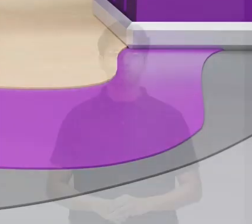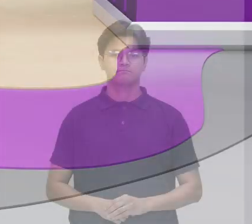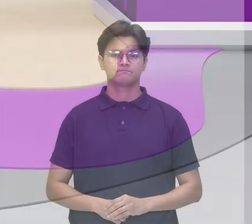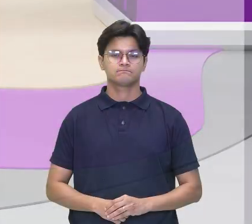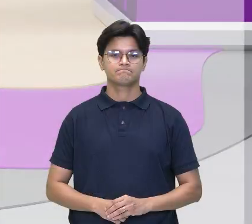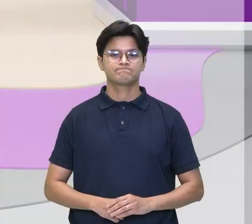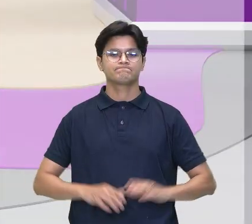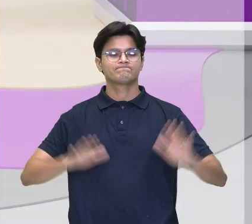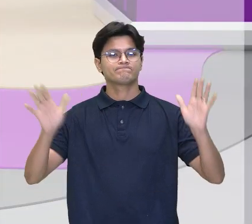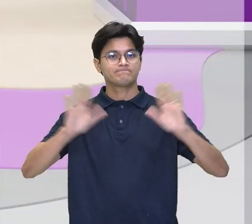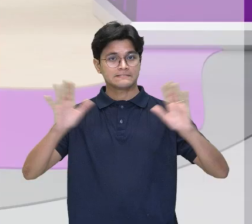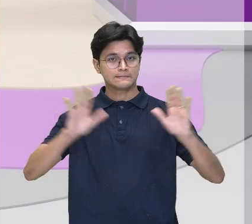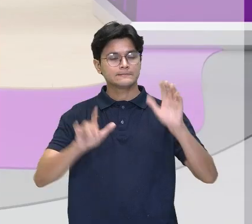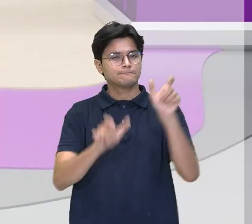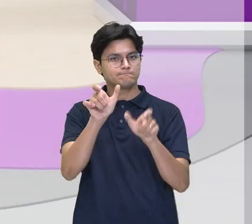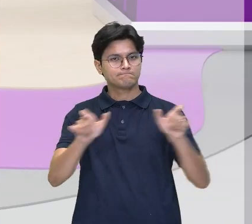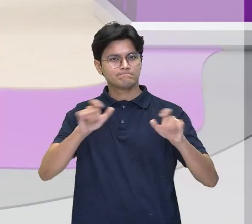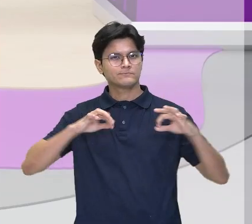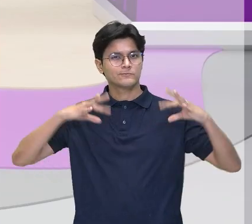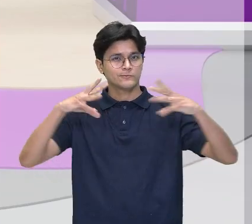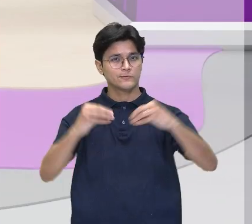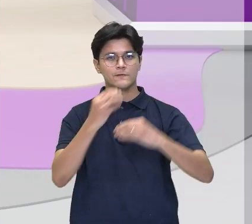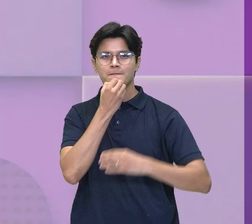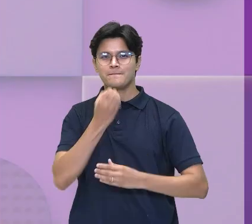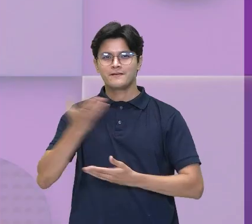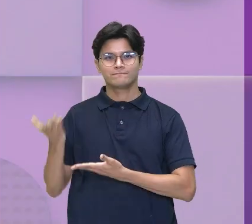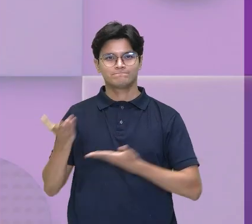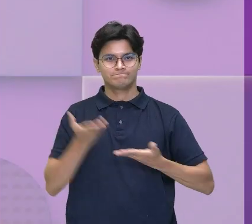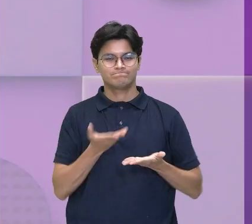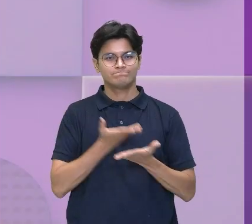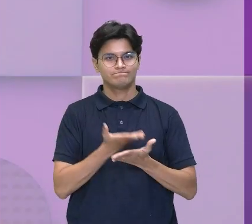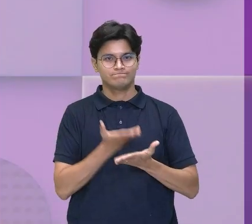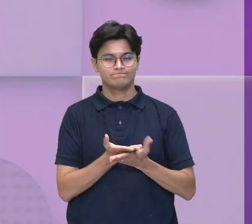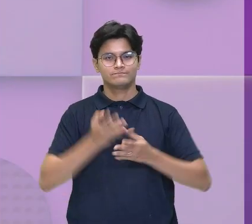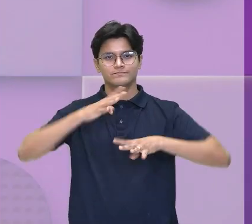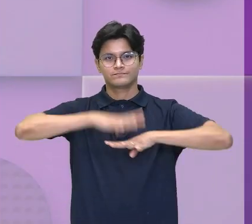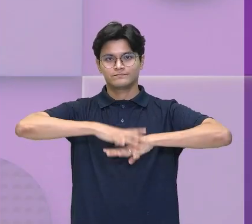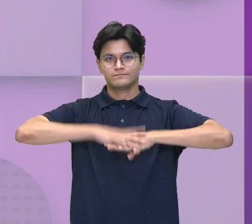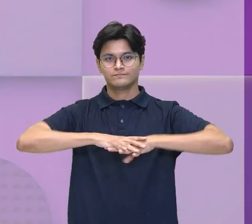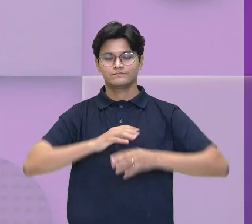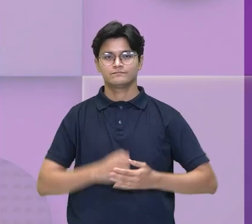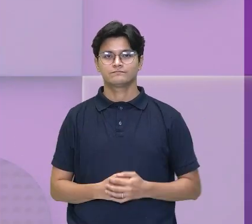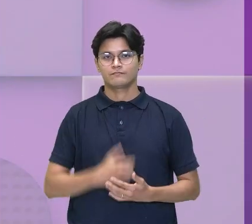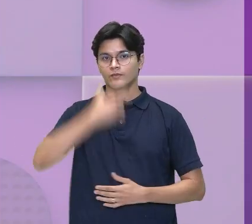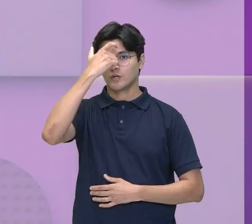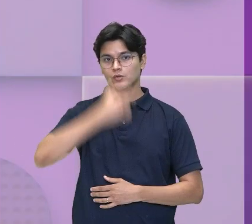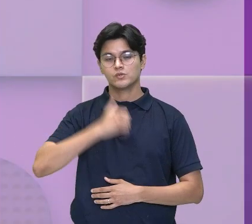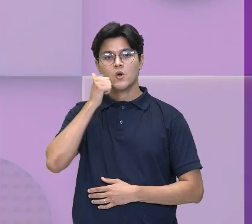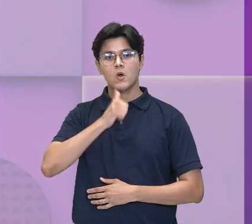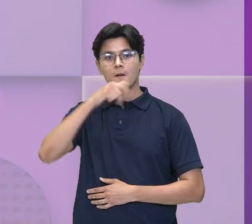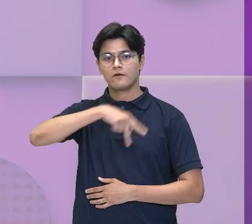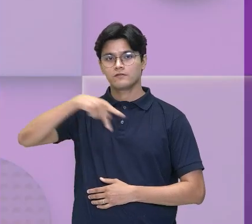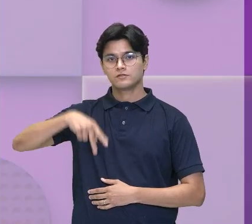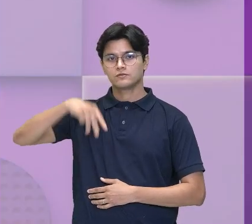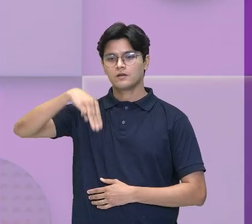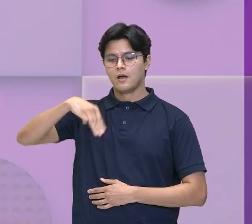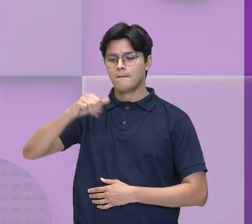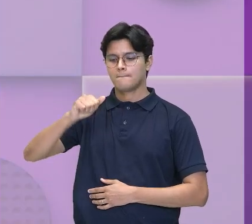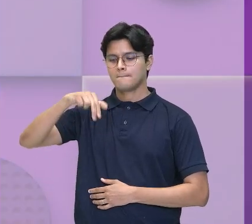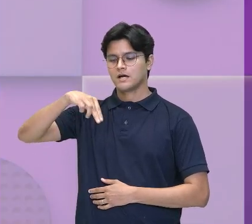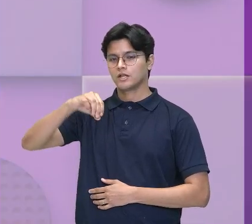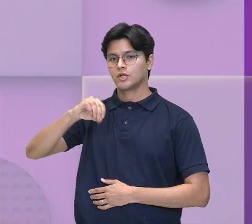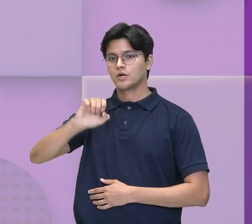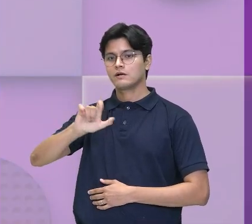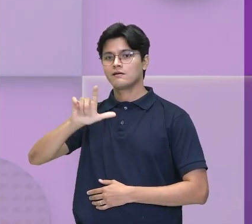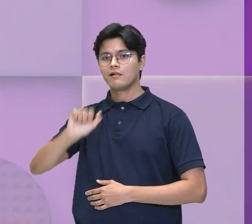Olá a todos, sejam bem-vindos à nossa aula de matemática. Eu sou a professora Manuela Franco e agora nós vamos ver o